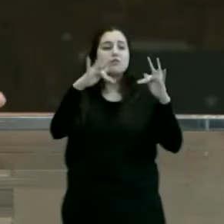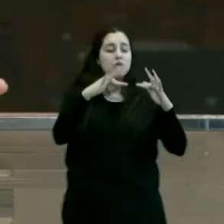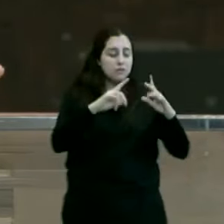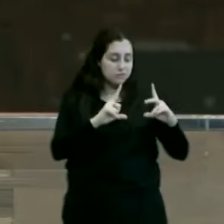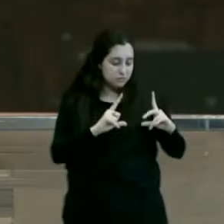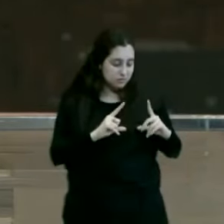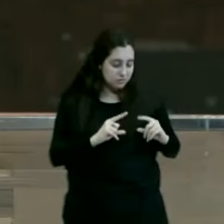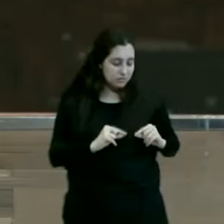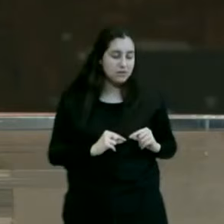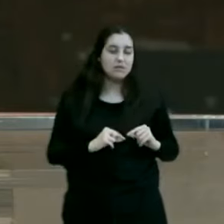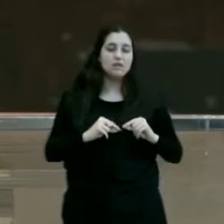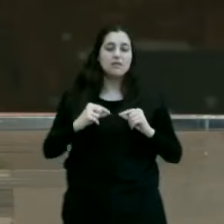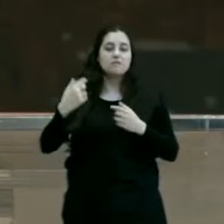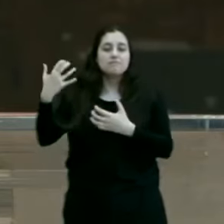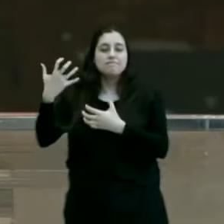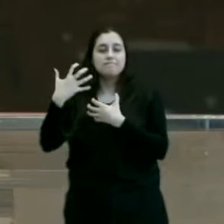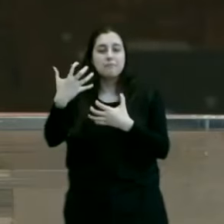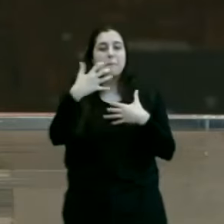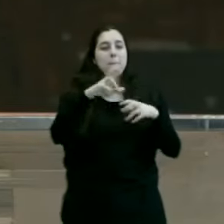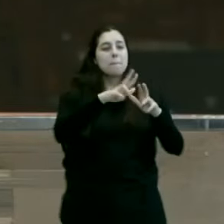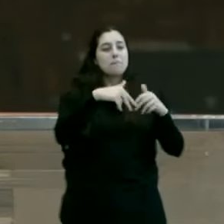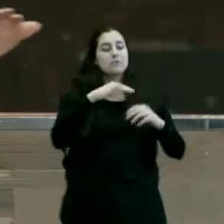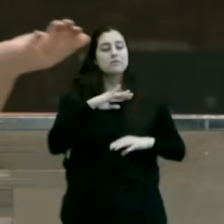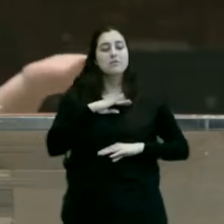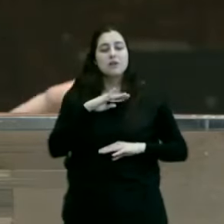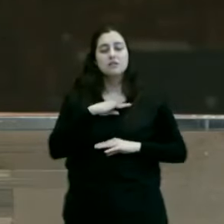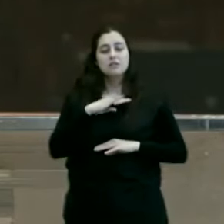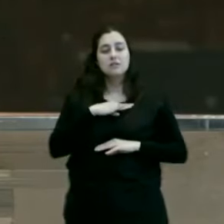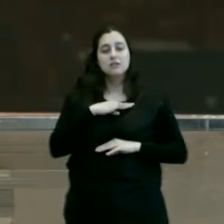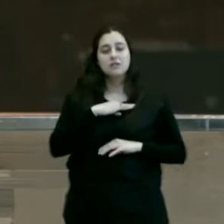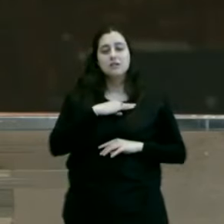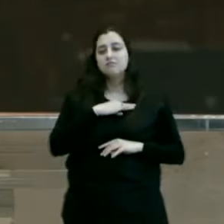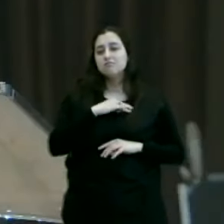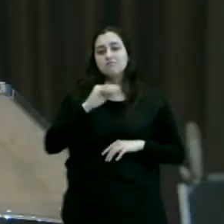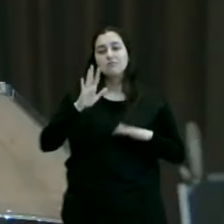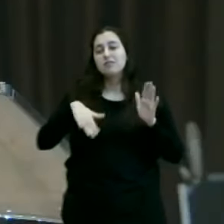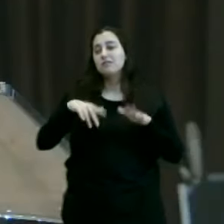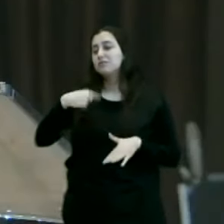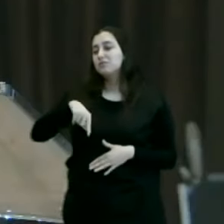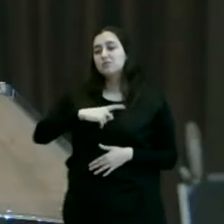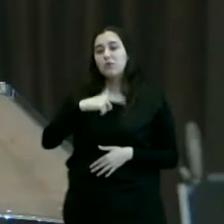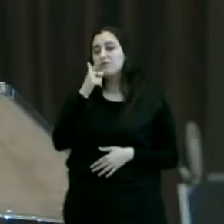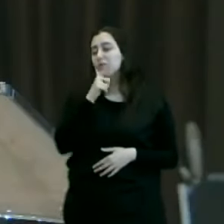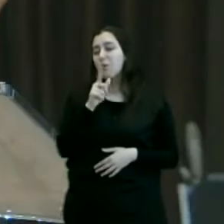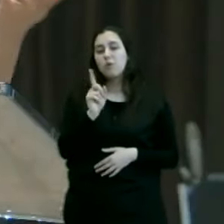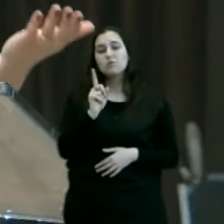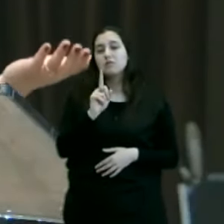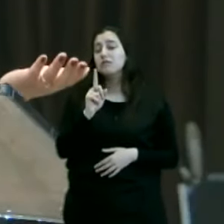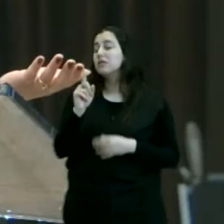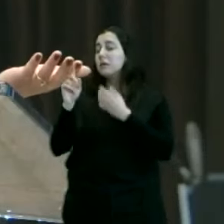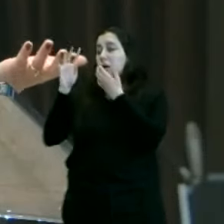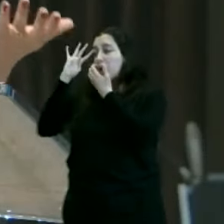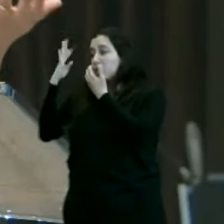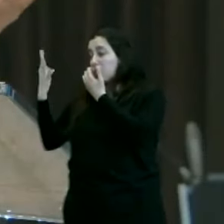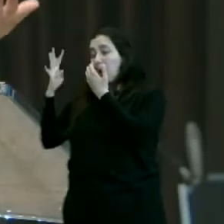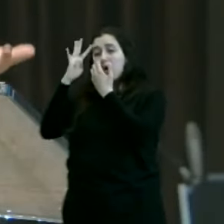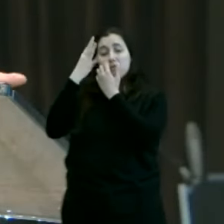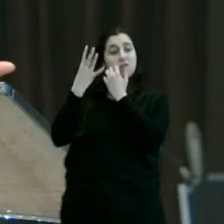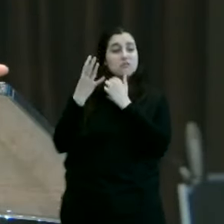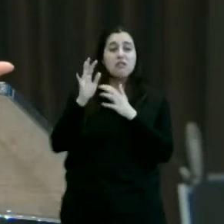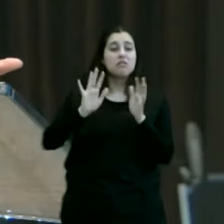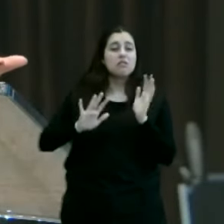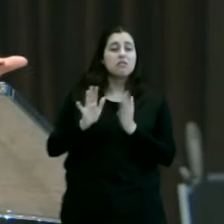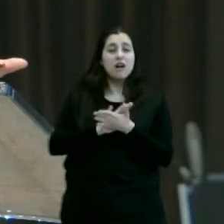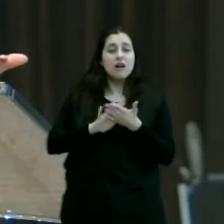nos desconfiguramos por conta das situações que nós não conseguimos solucionar. Nós